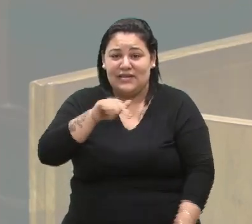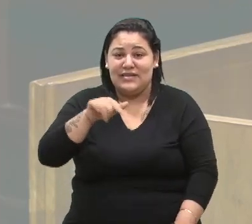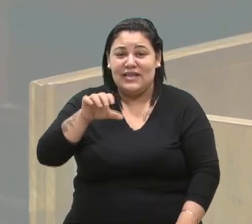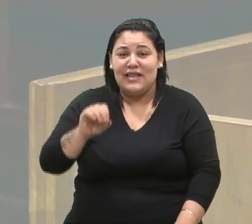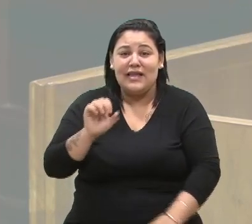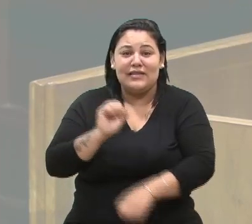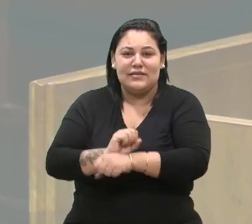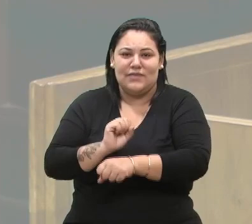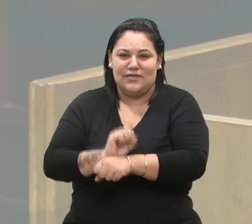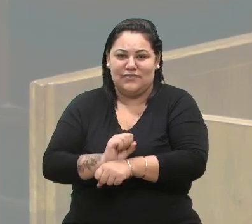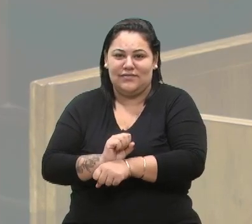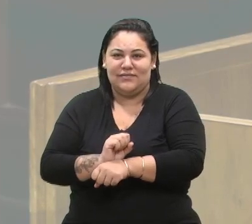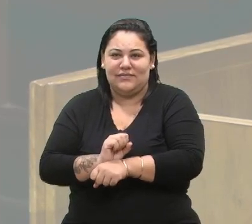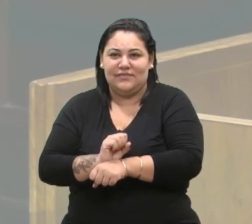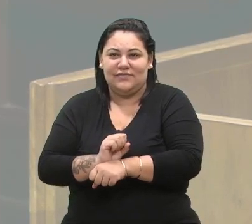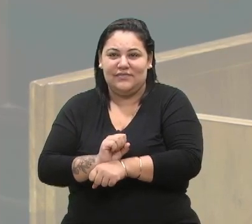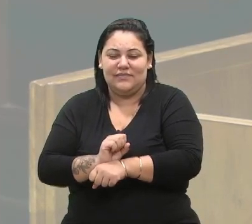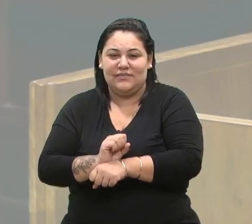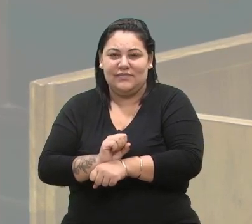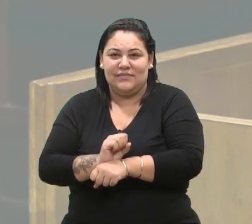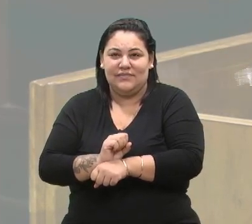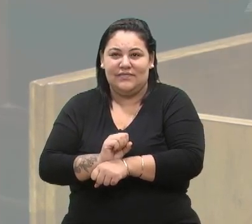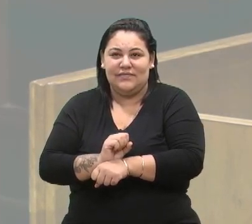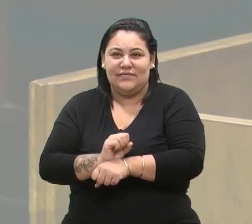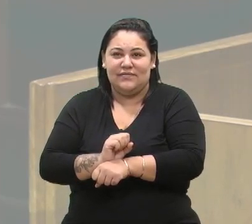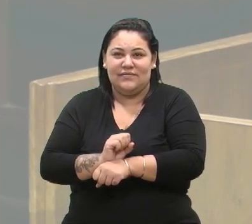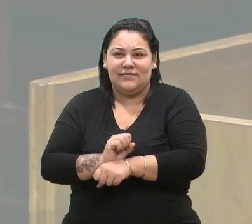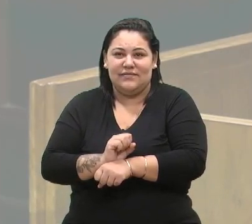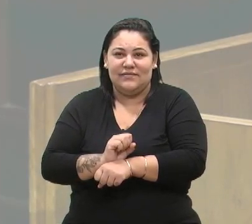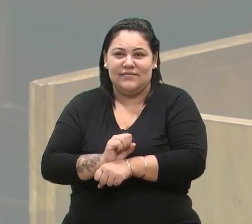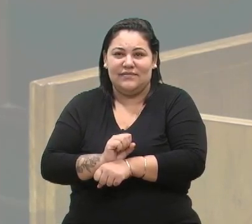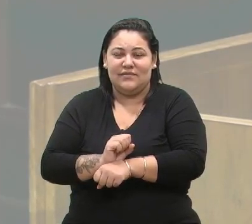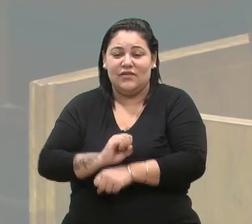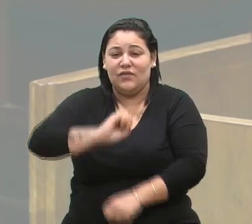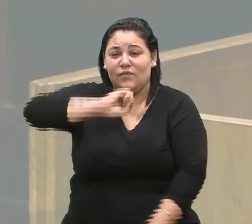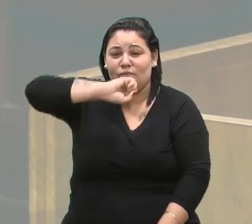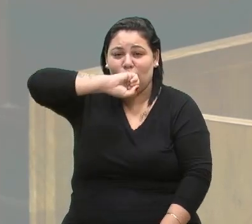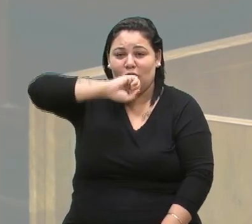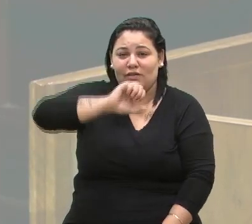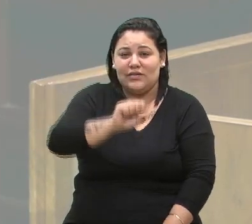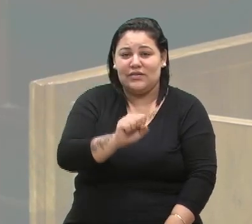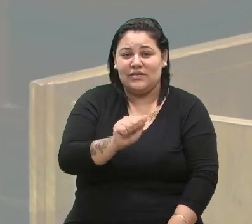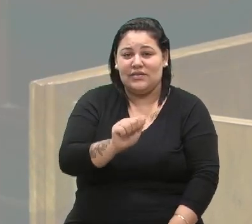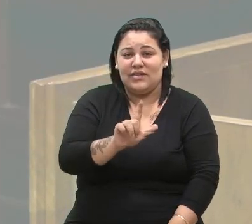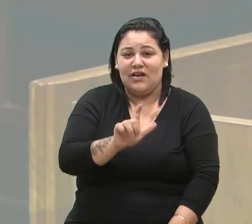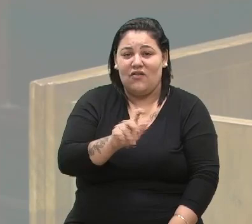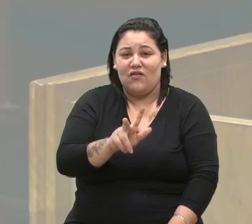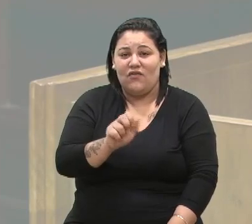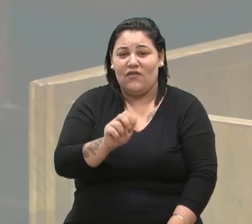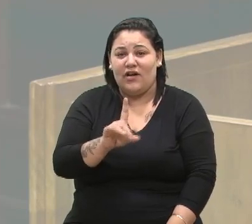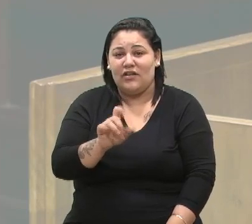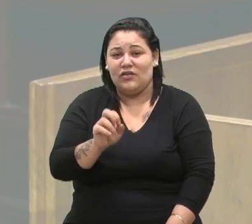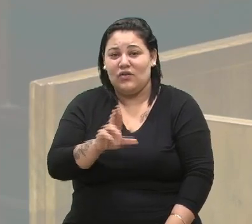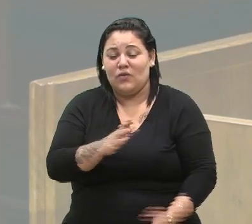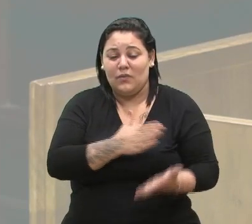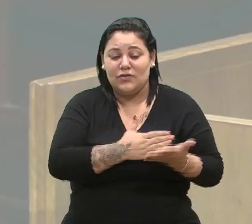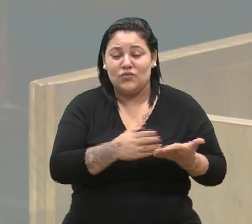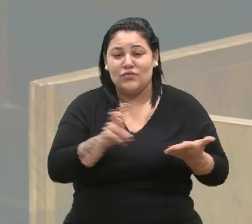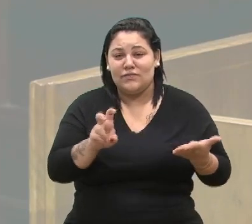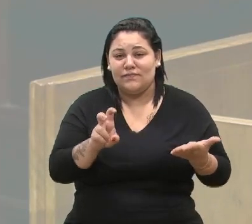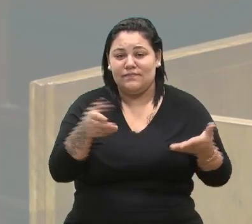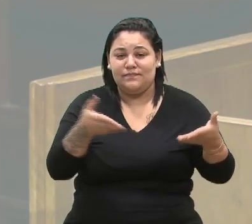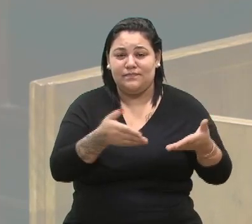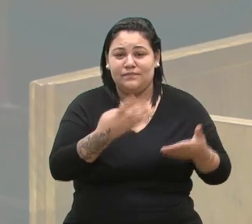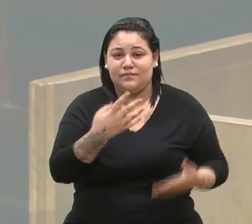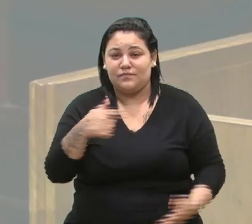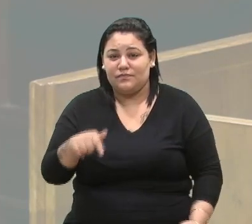aguardando. O Frei Salvador iniciou com 5, logo passa para 47, vai